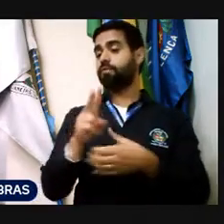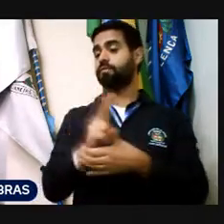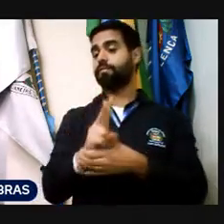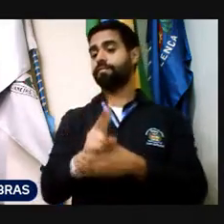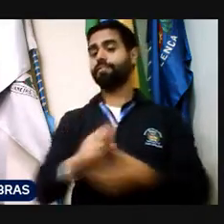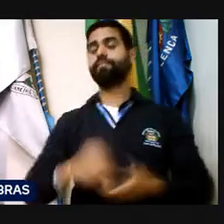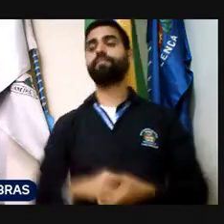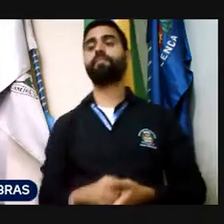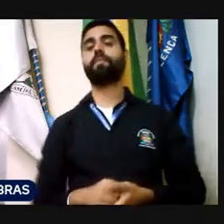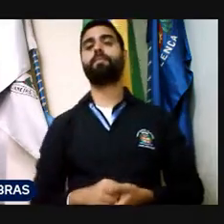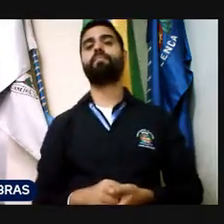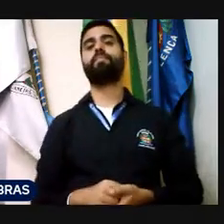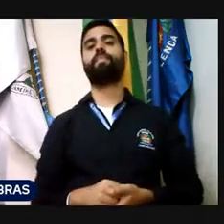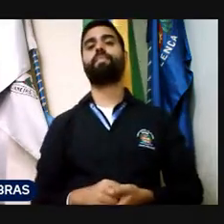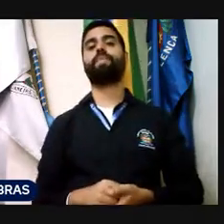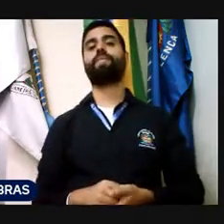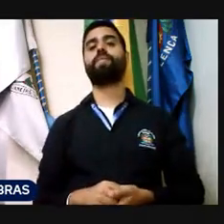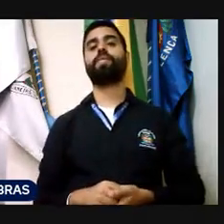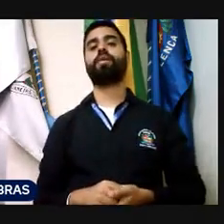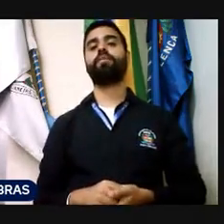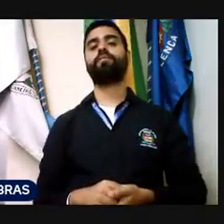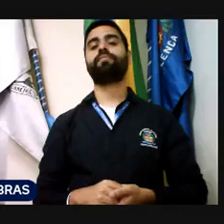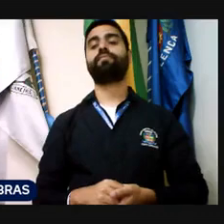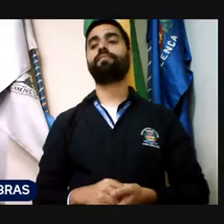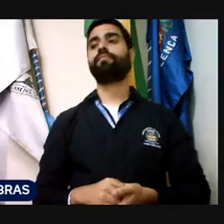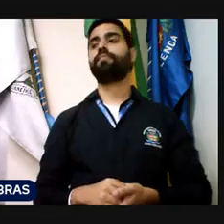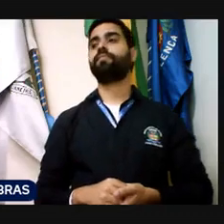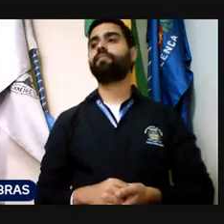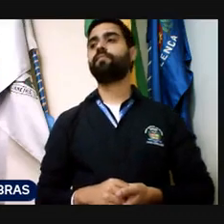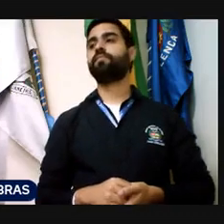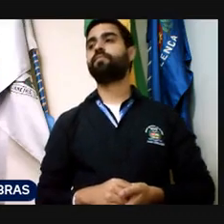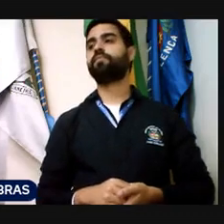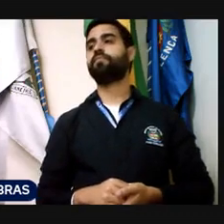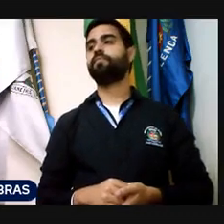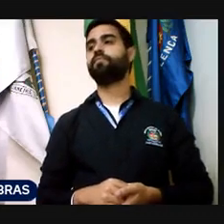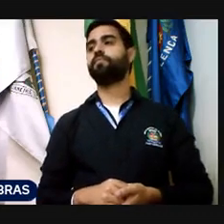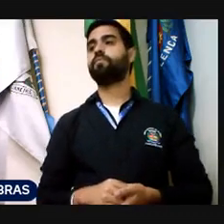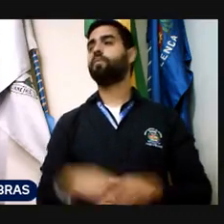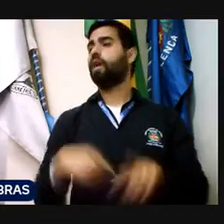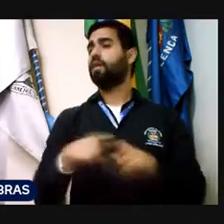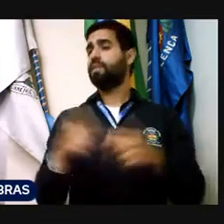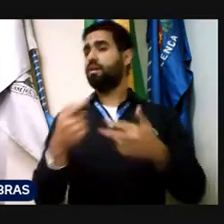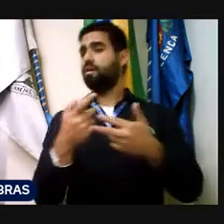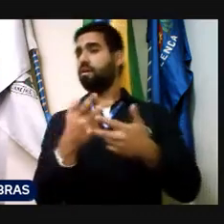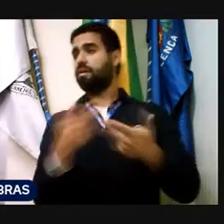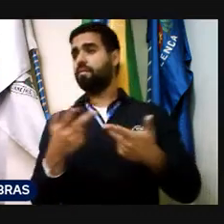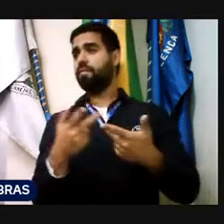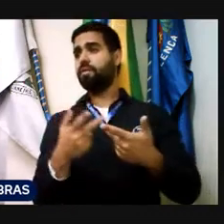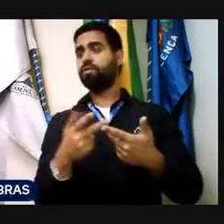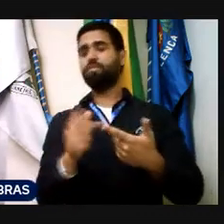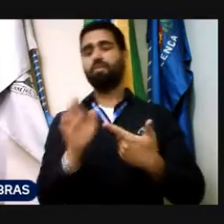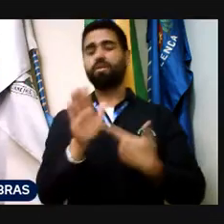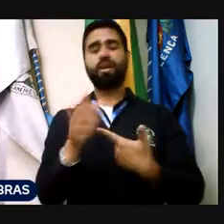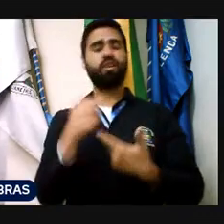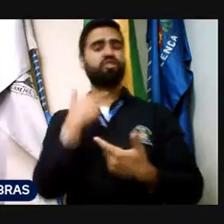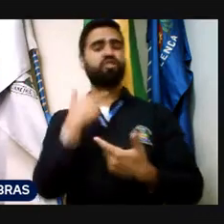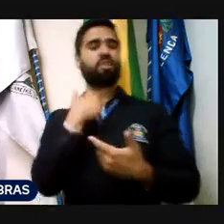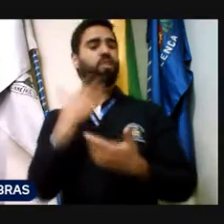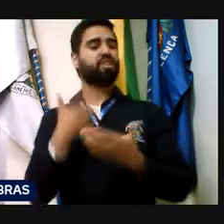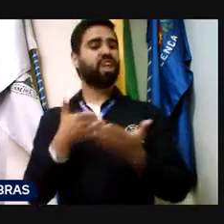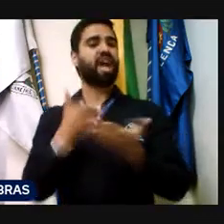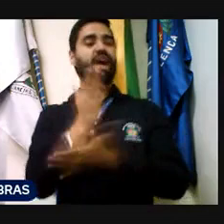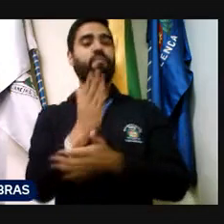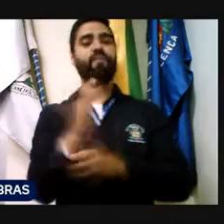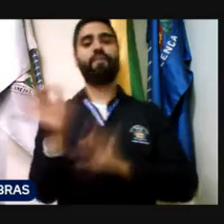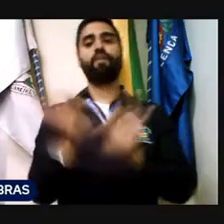Com tais razões, à vista de inconstitucionalidade formal, por vista de iniciativa demonstrada os óbitos que impedem a sanção do texto aprovado por esta